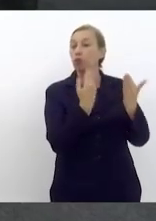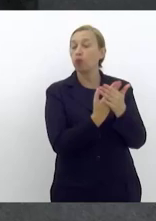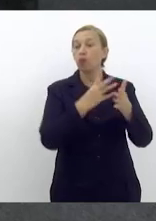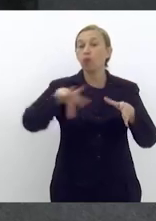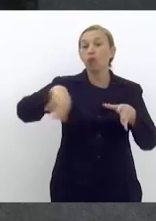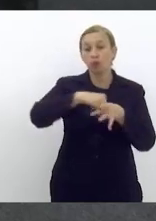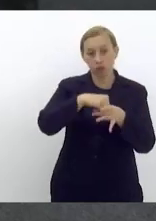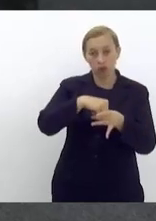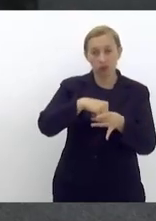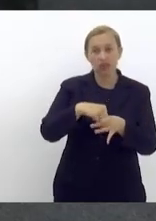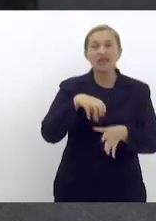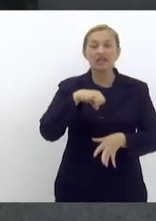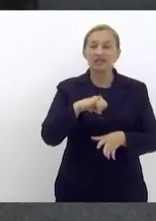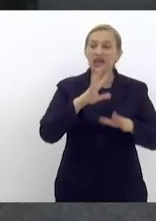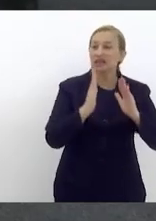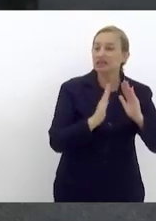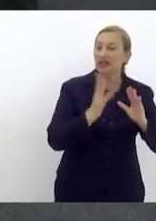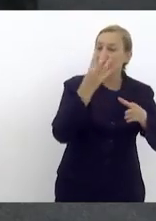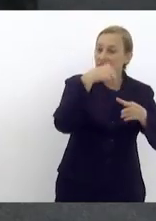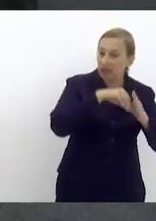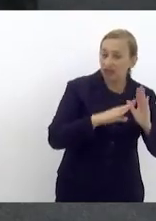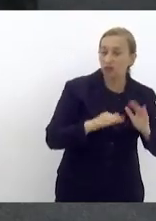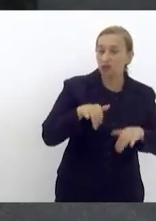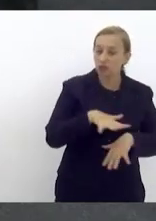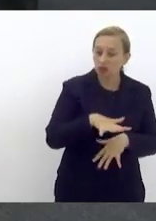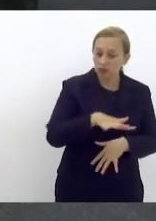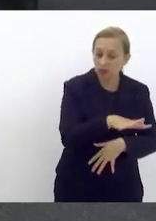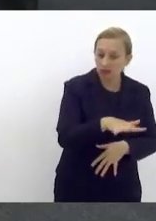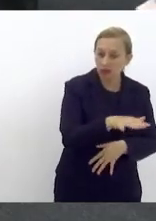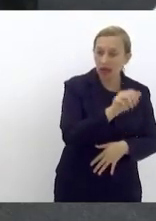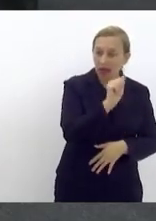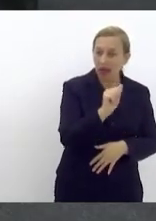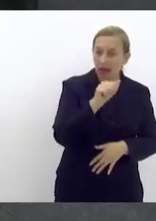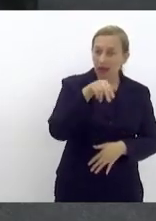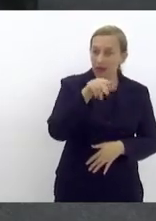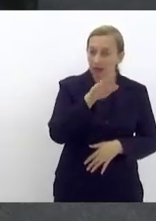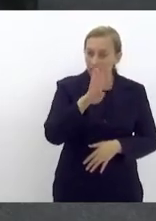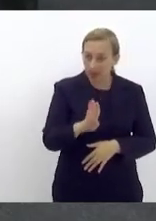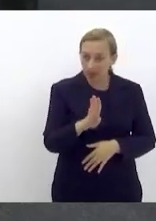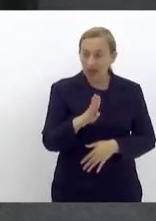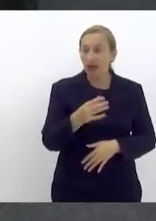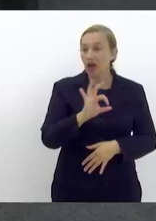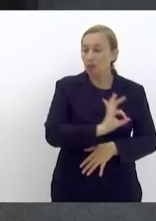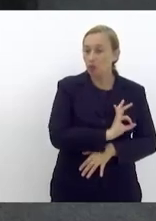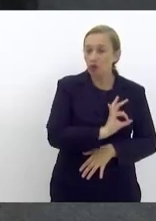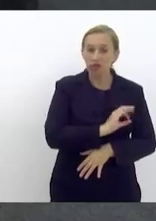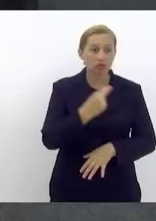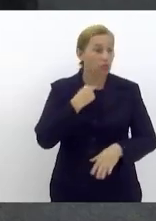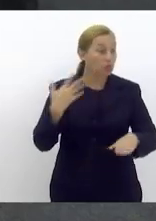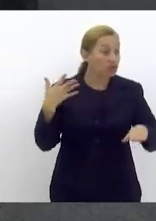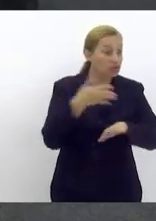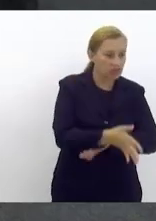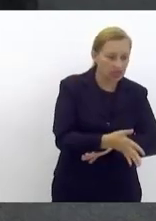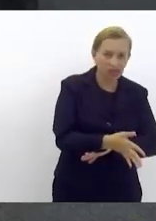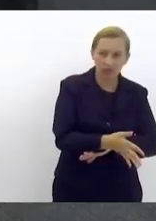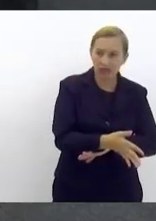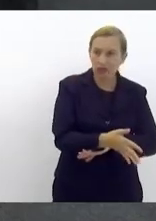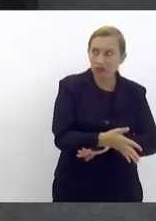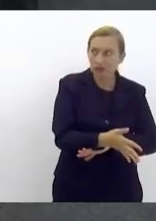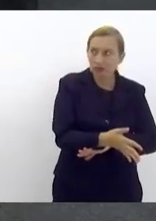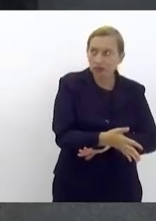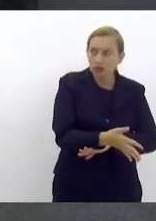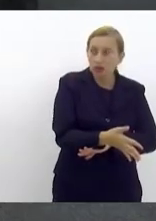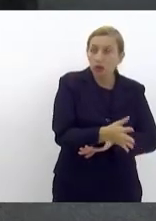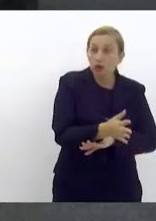inserida. Se ela está dentro de uma comunidade XYZ e a polícia não pode entrar na comunidade XYZ,